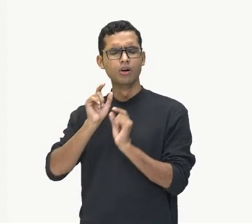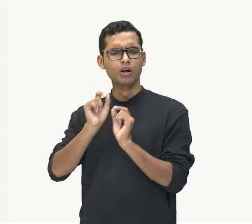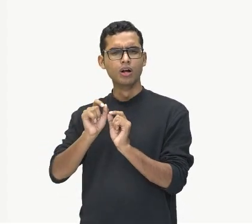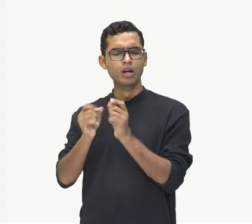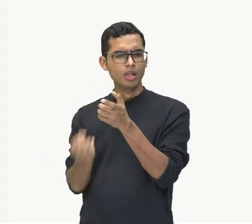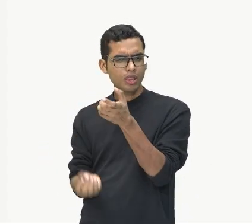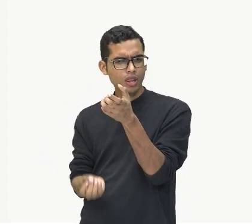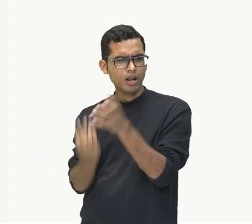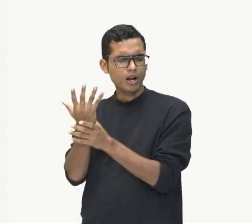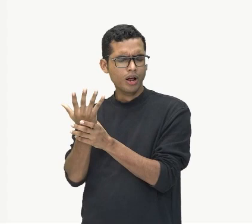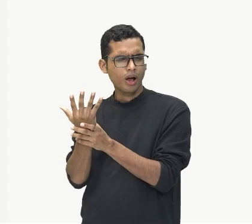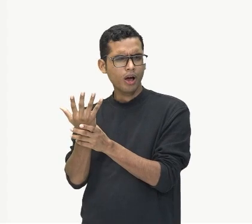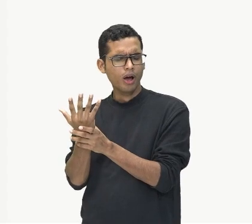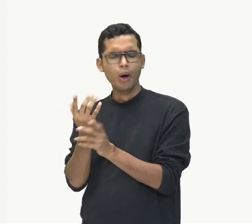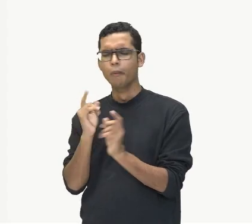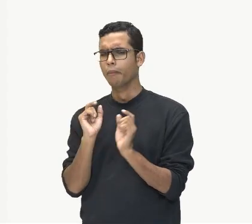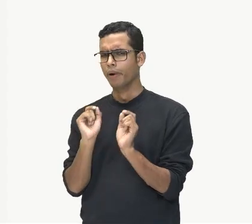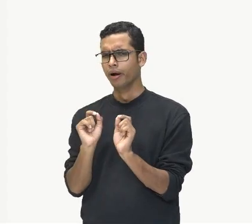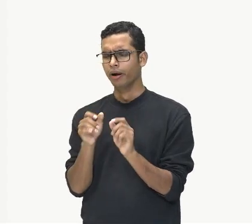no meio